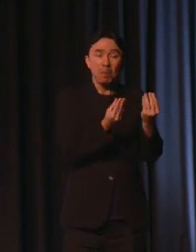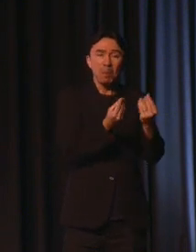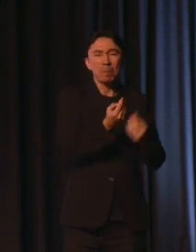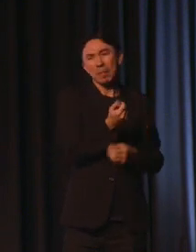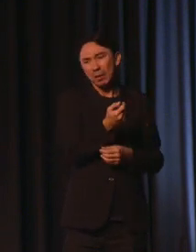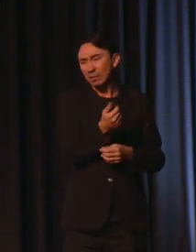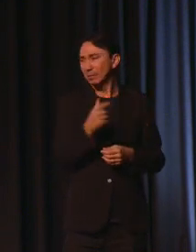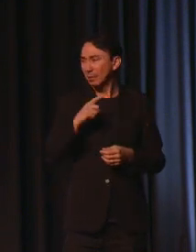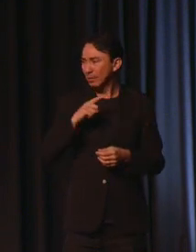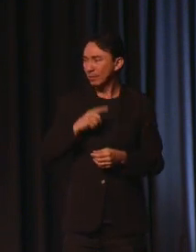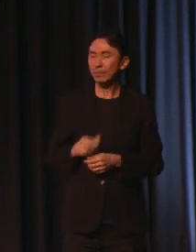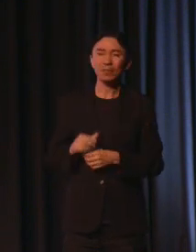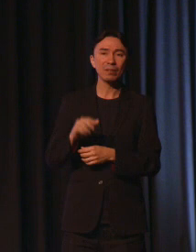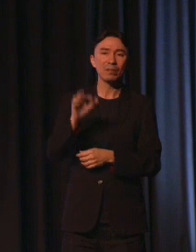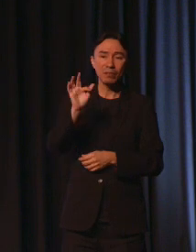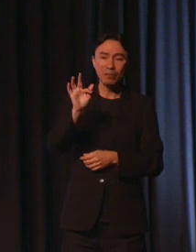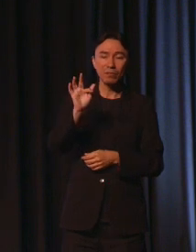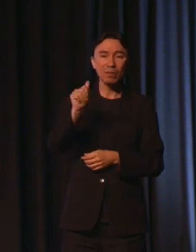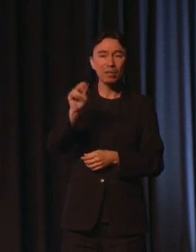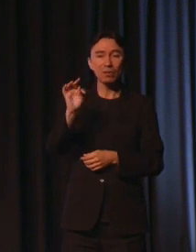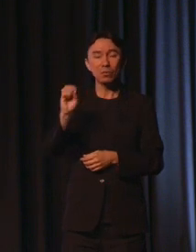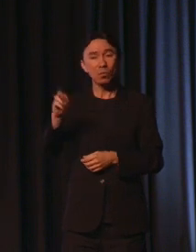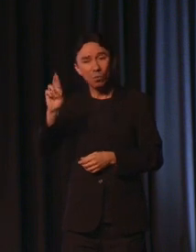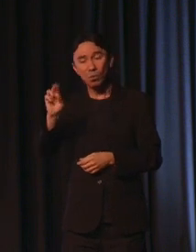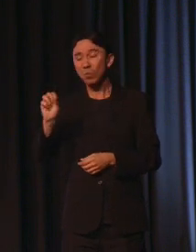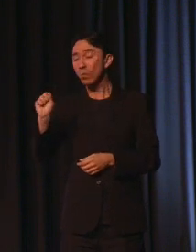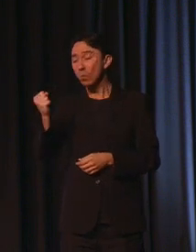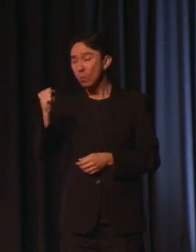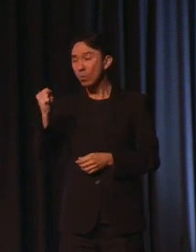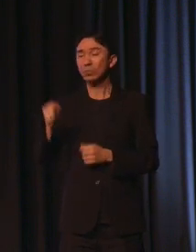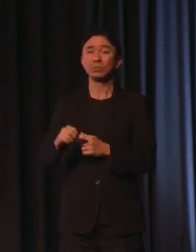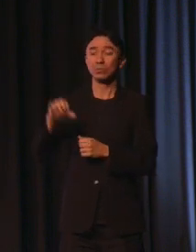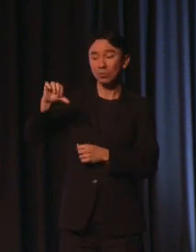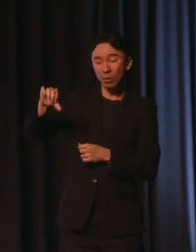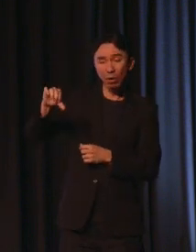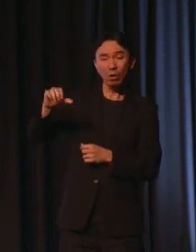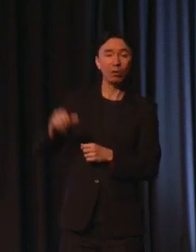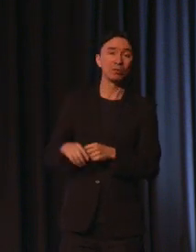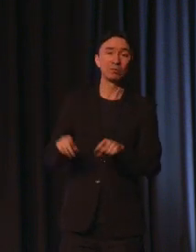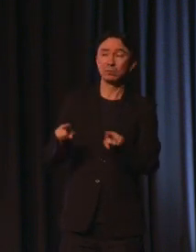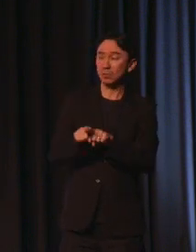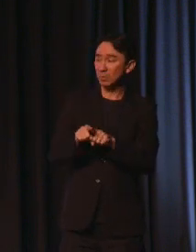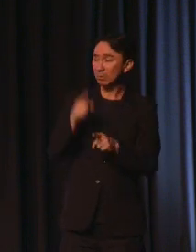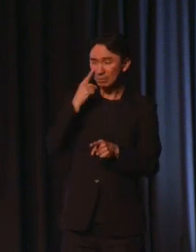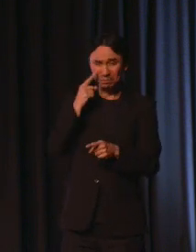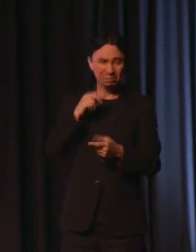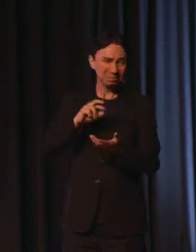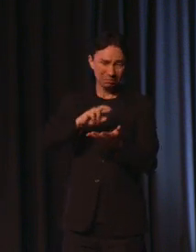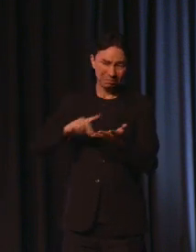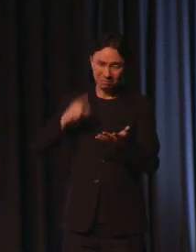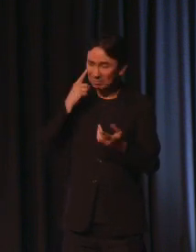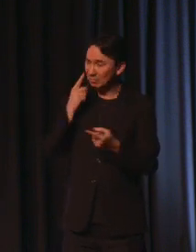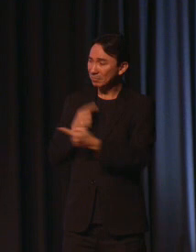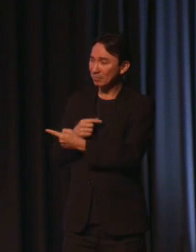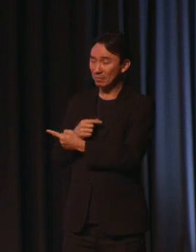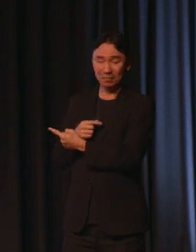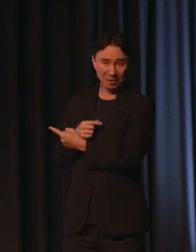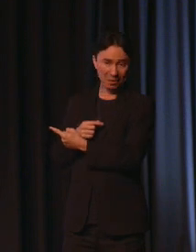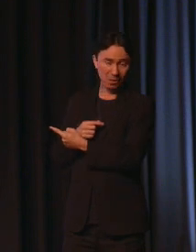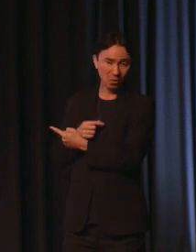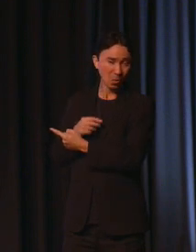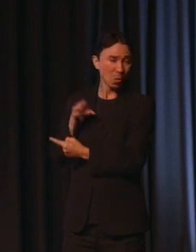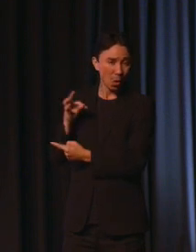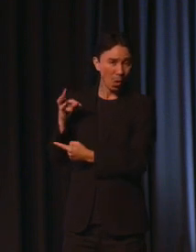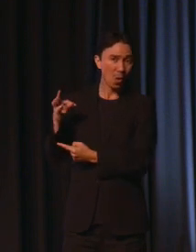Fator 8 plasmático, fator 9, fator de von Willebrand, desmopressina, complexo protrombínico, CPPA, que é o FEIBA,